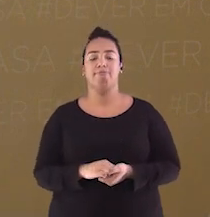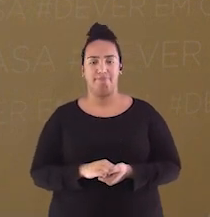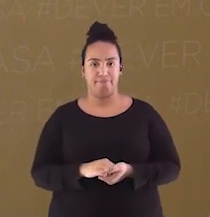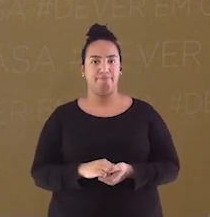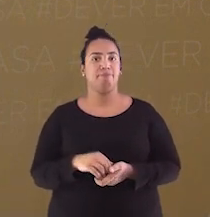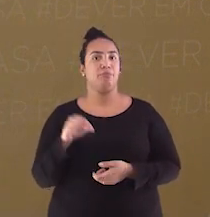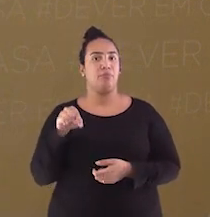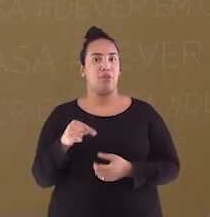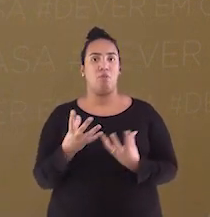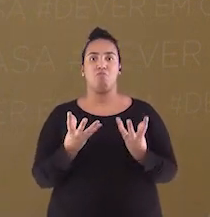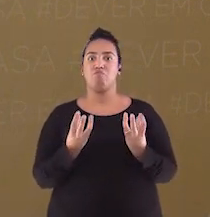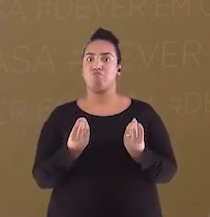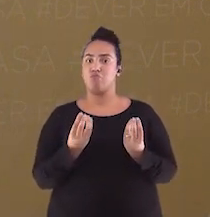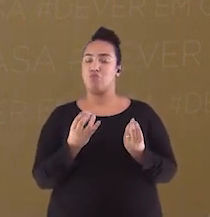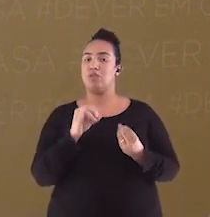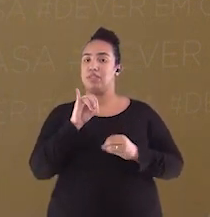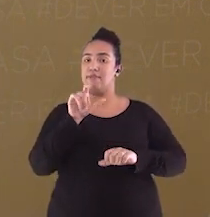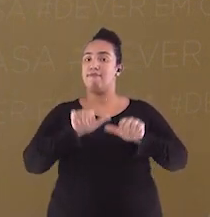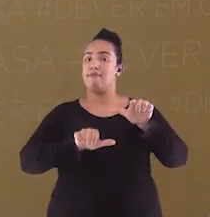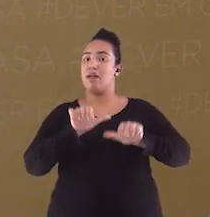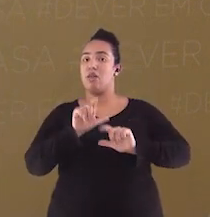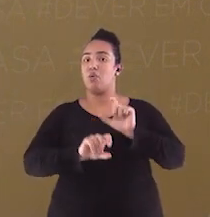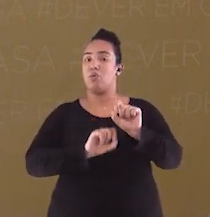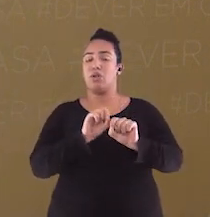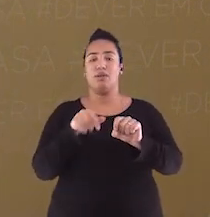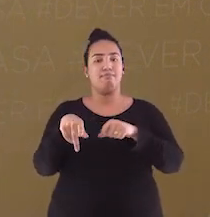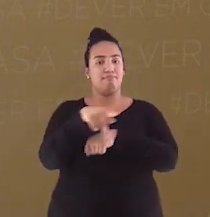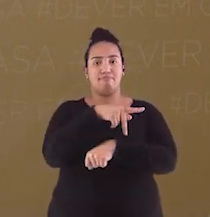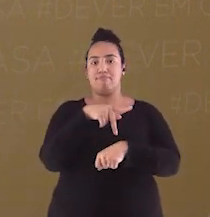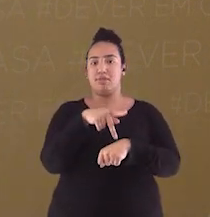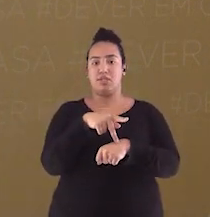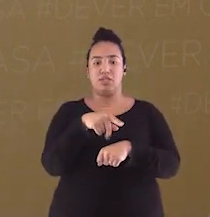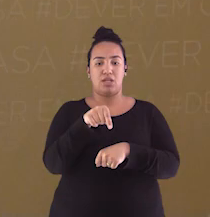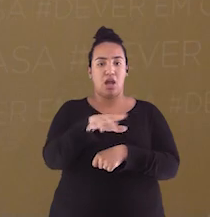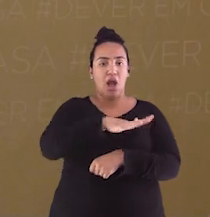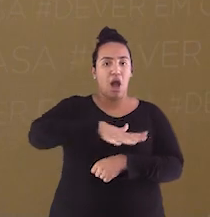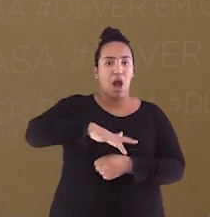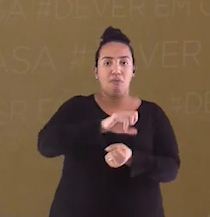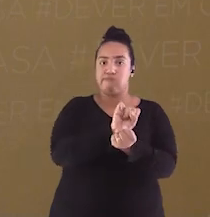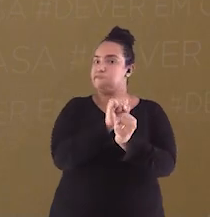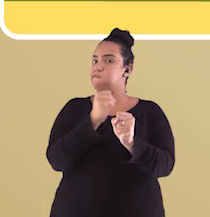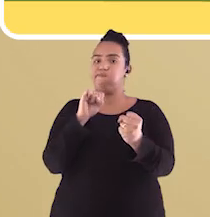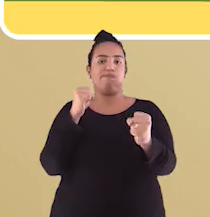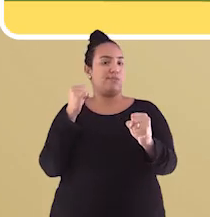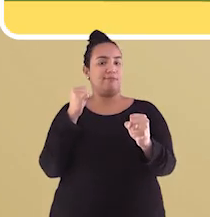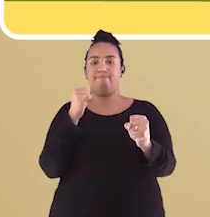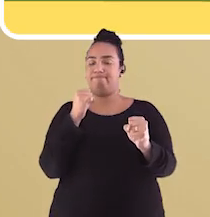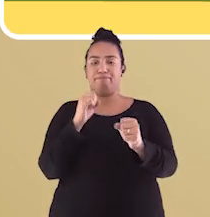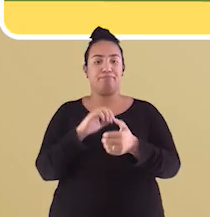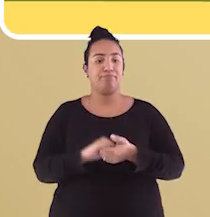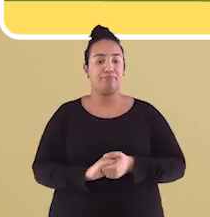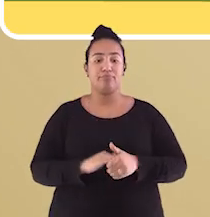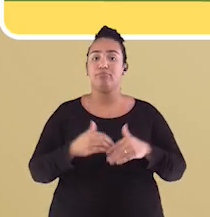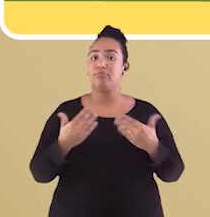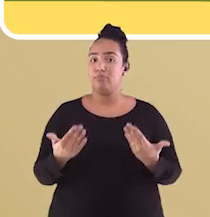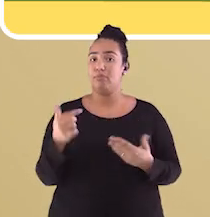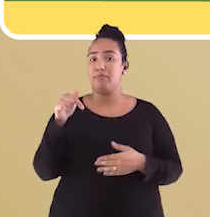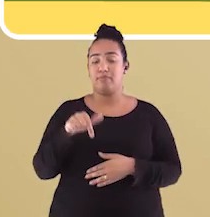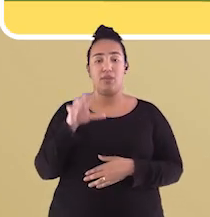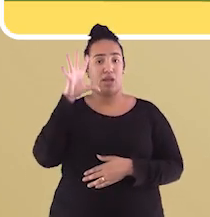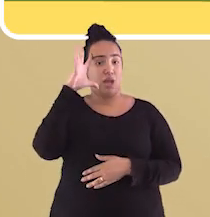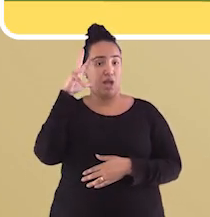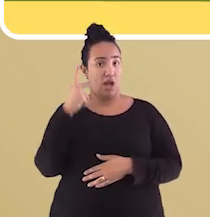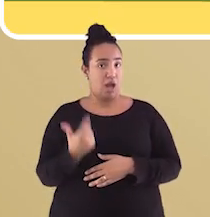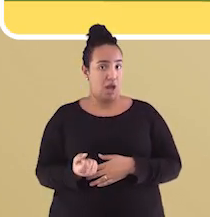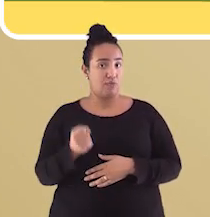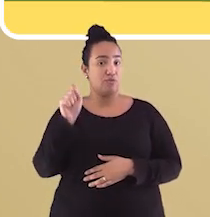é muito, se a gente analisar que não é um país com grandes extensões territoriais. Inclusive, a África do